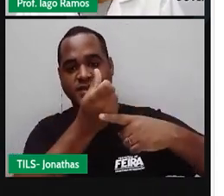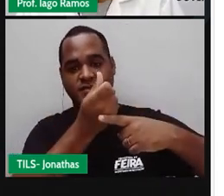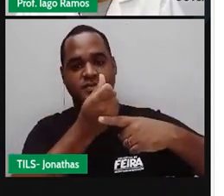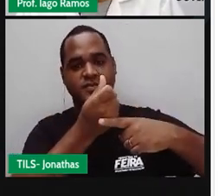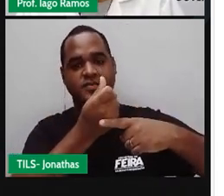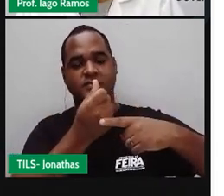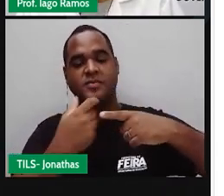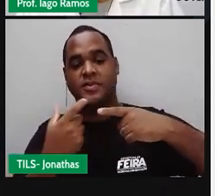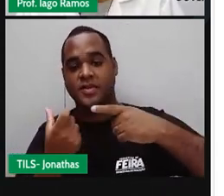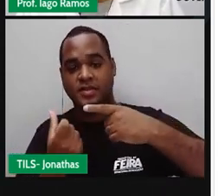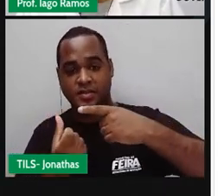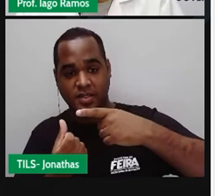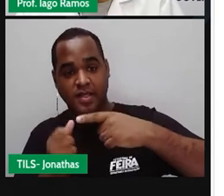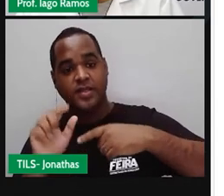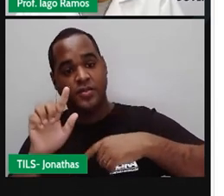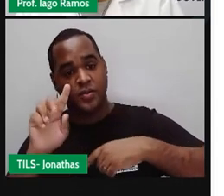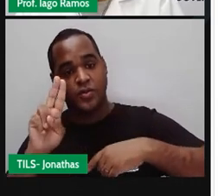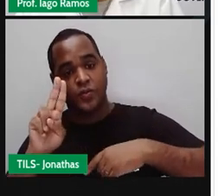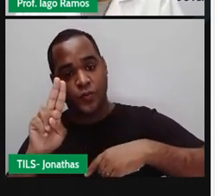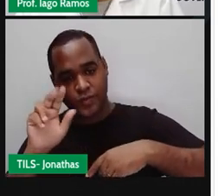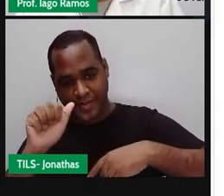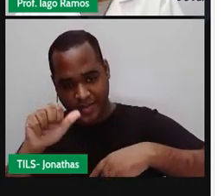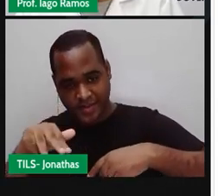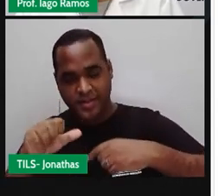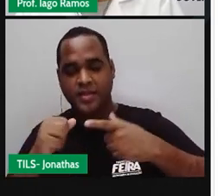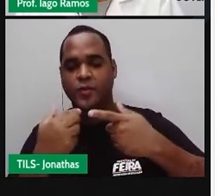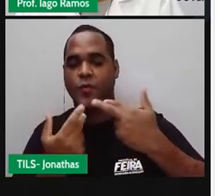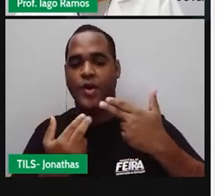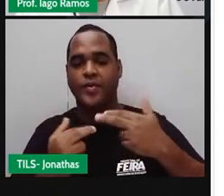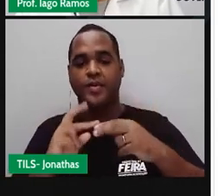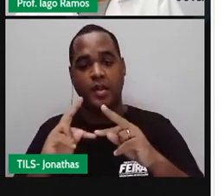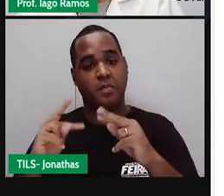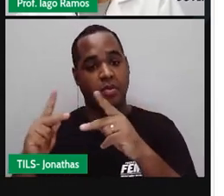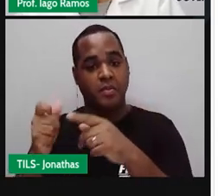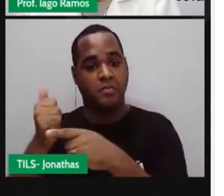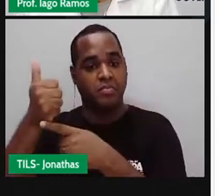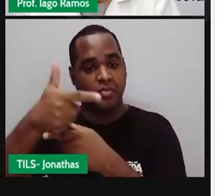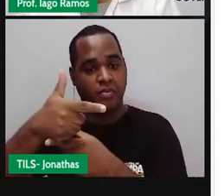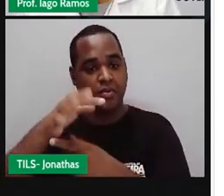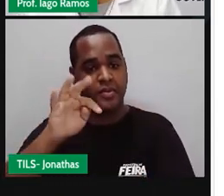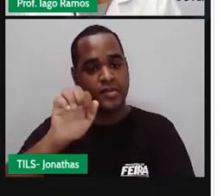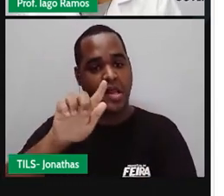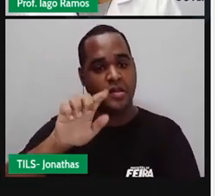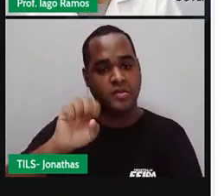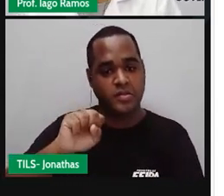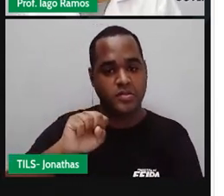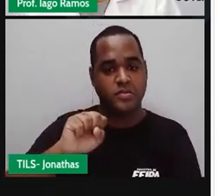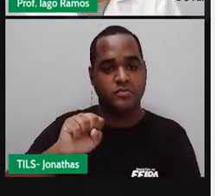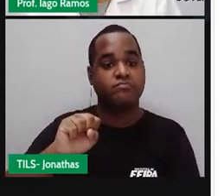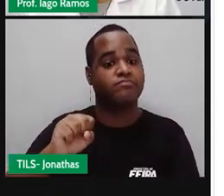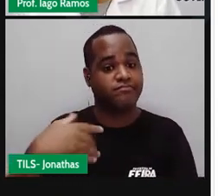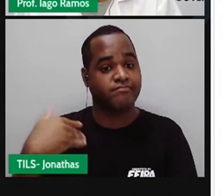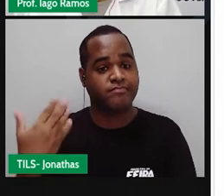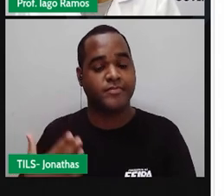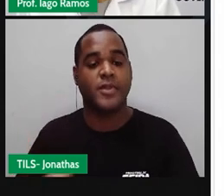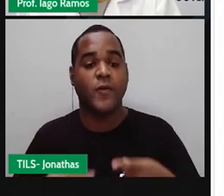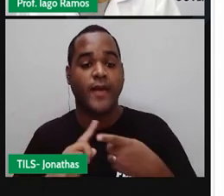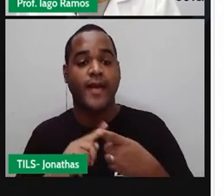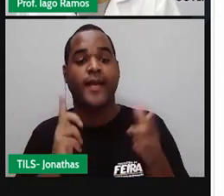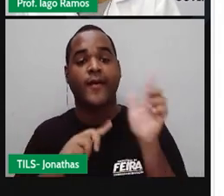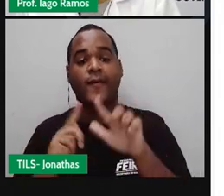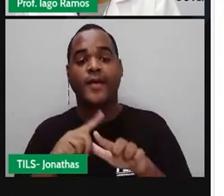seis a mesma coisa aluna que tá sendo maior do que talisca é quatro seis é maior do que quatro Então